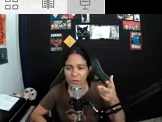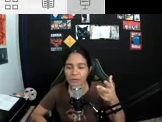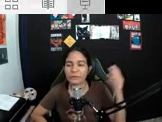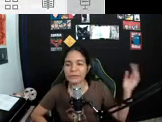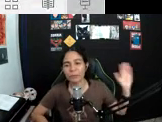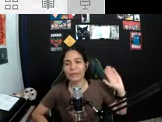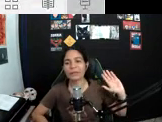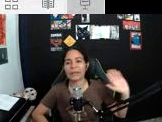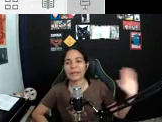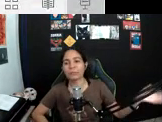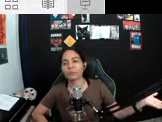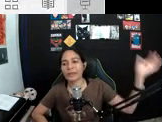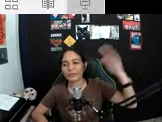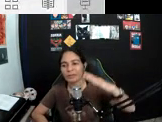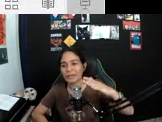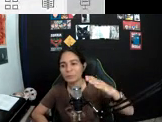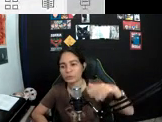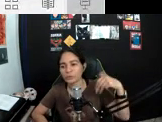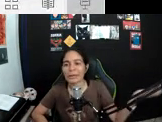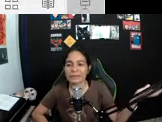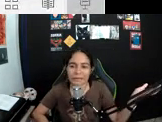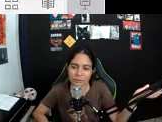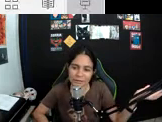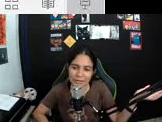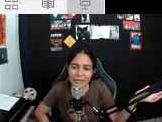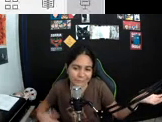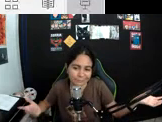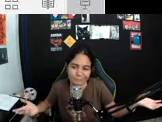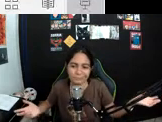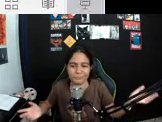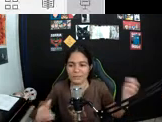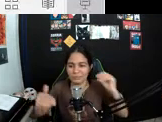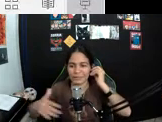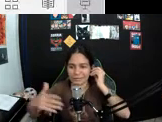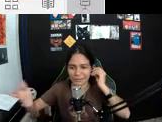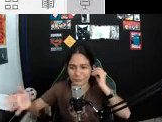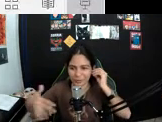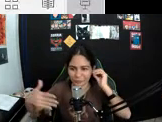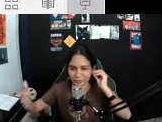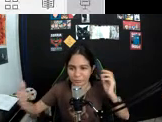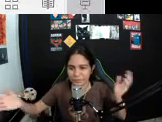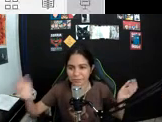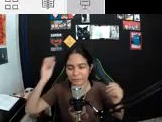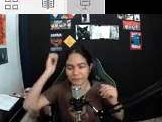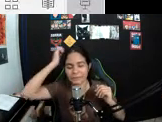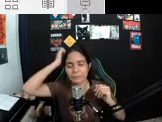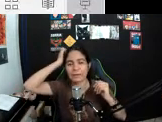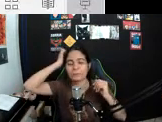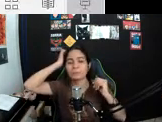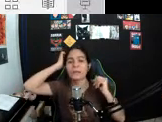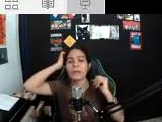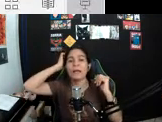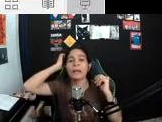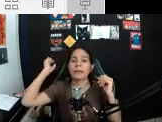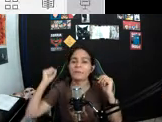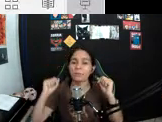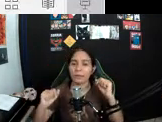4. Se você pular direto do mestrado para o doutorado, são 6. Então, né, seria o mesmo tempo de você ter feito